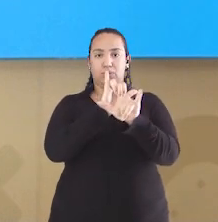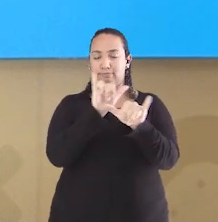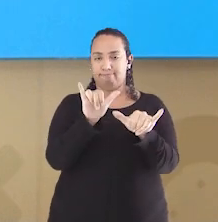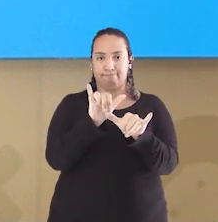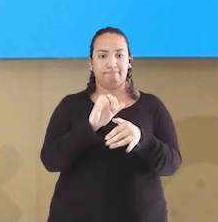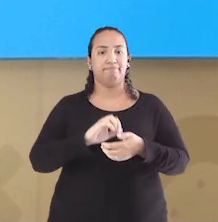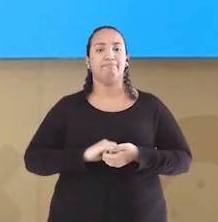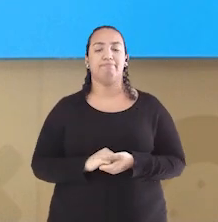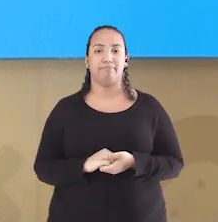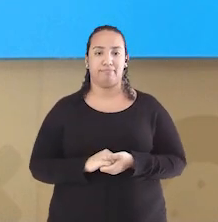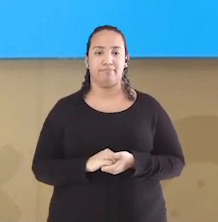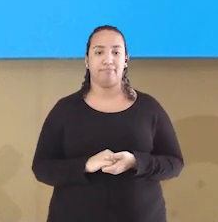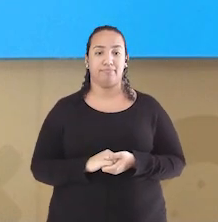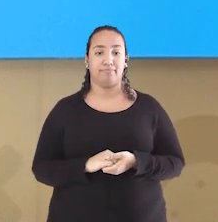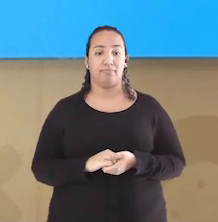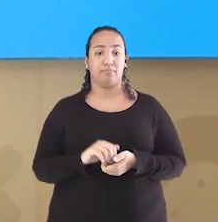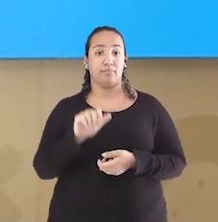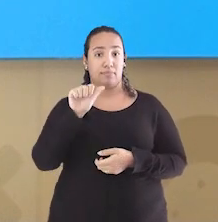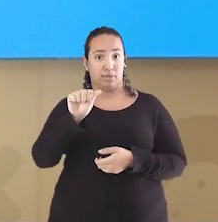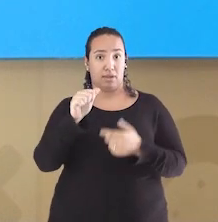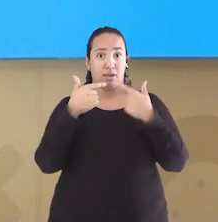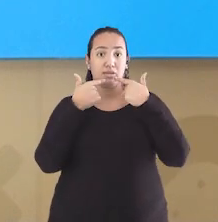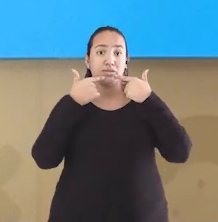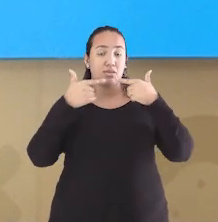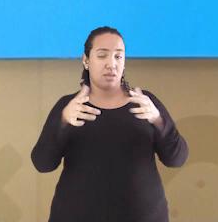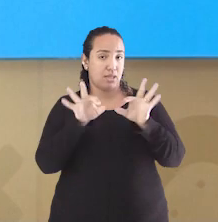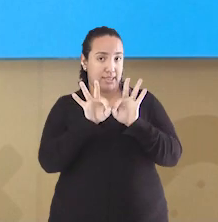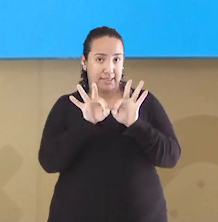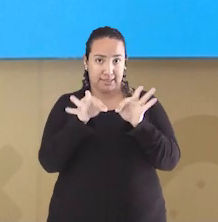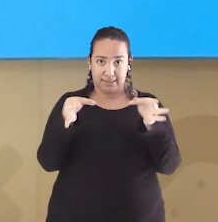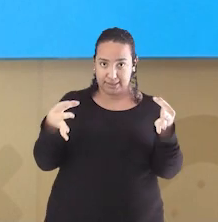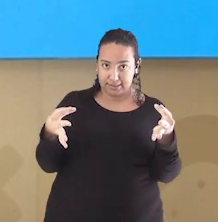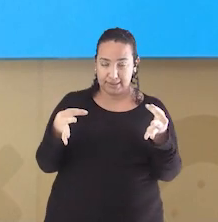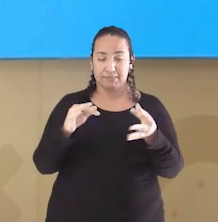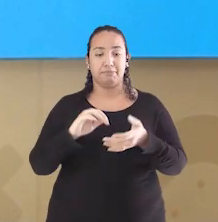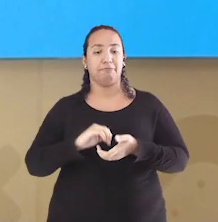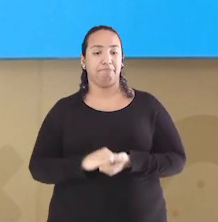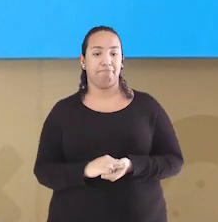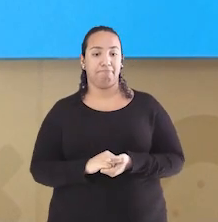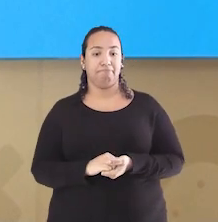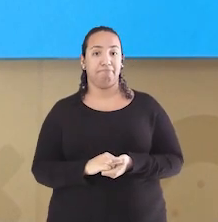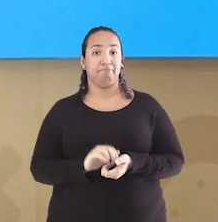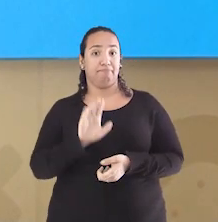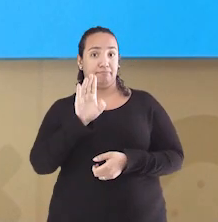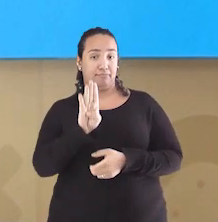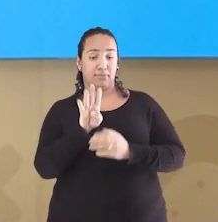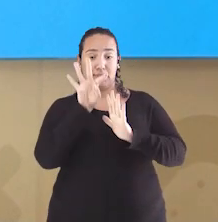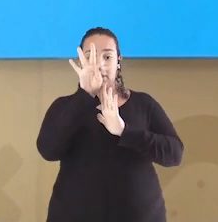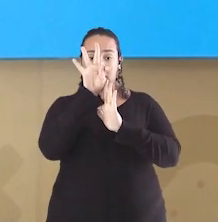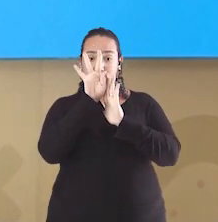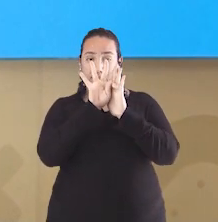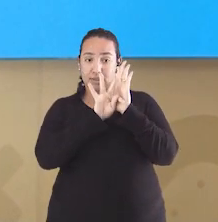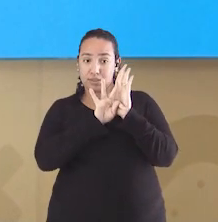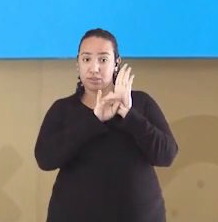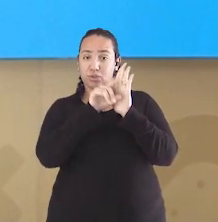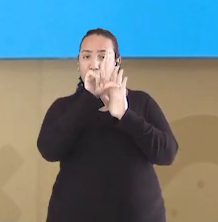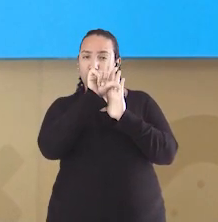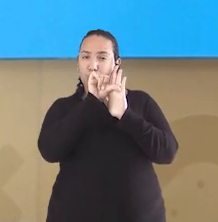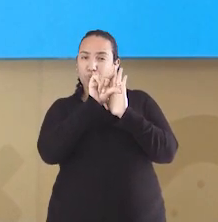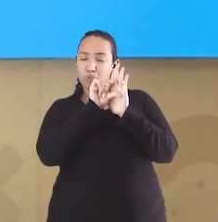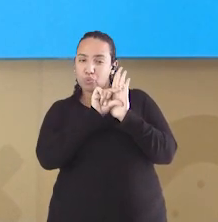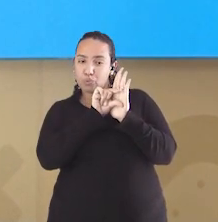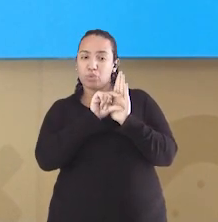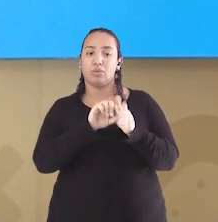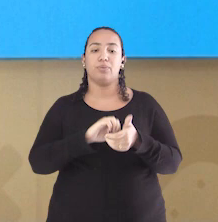textual anúncio publicitário? Letra A, linguagem simples. Letra B, textos